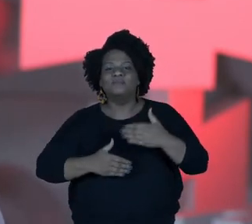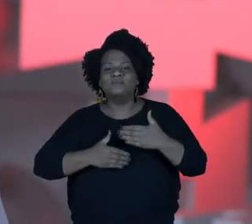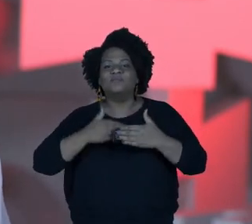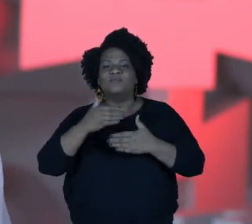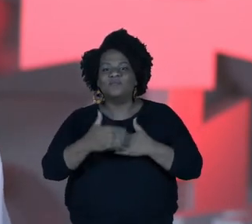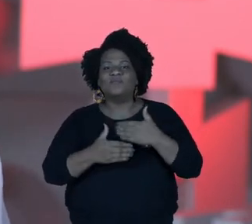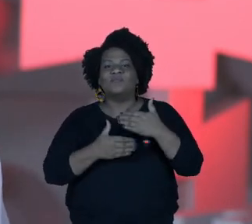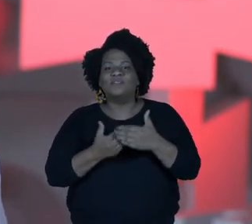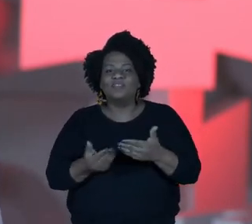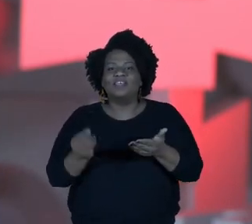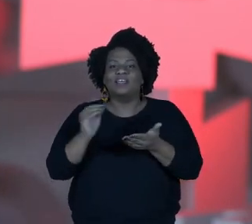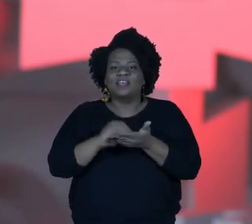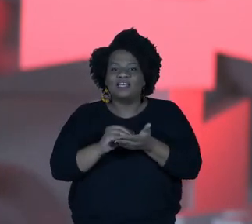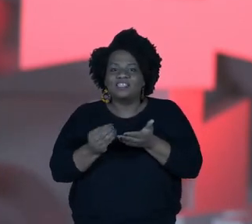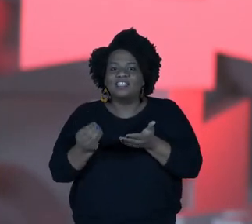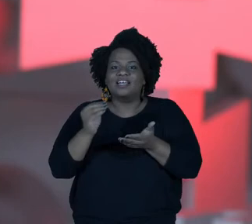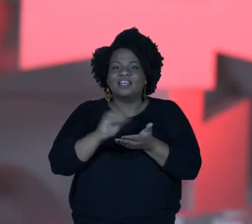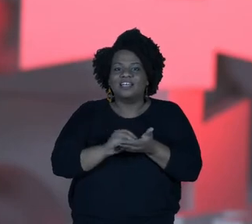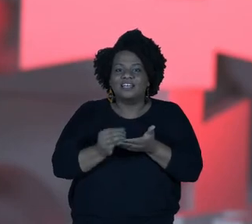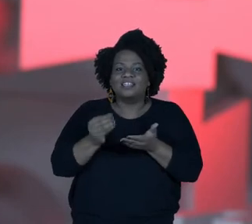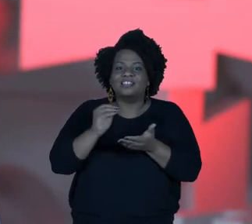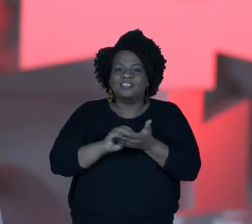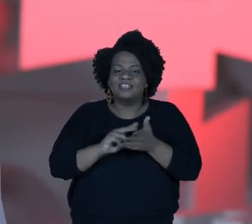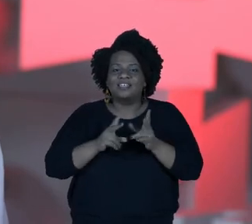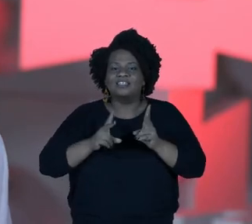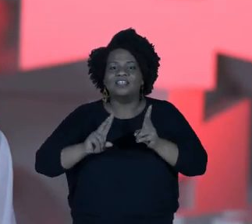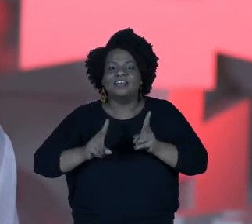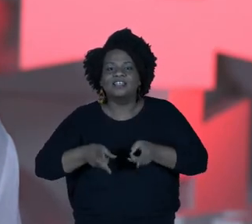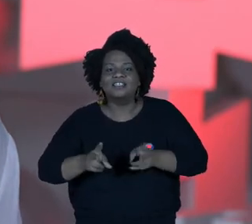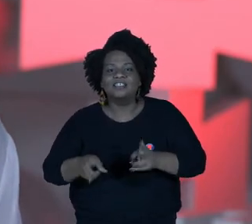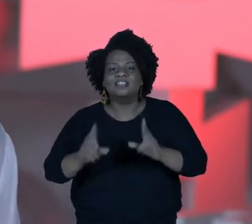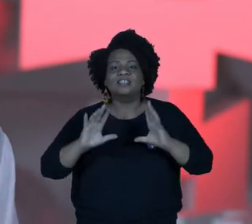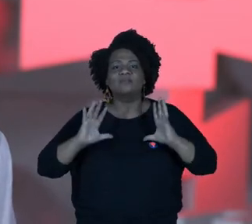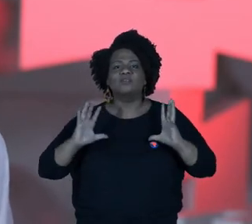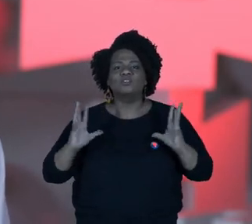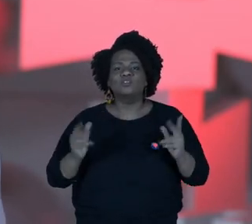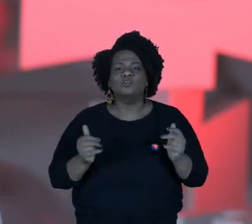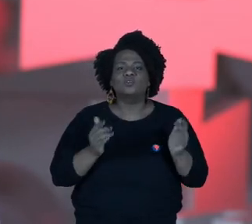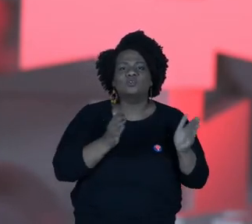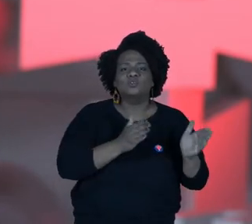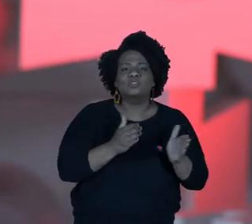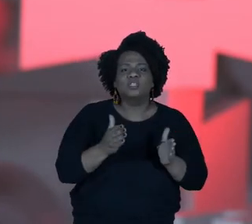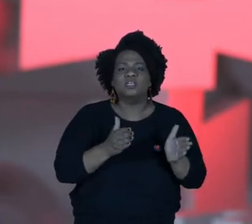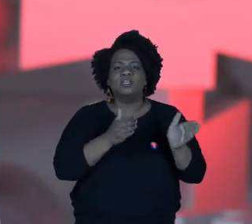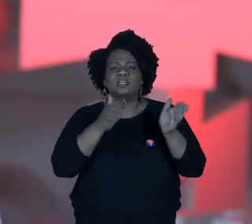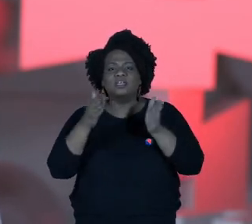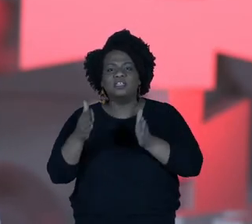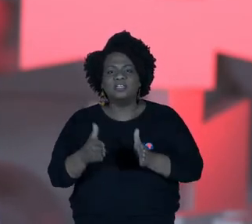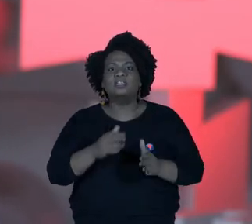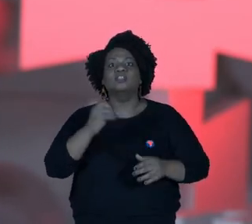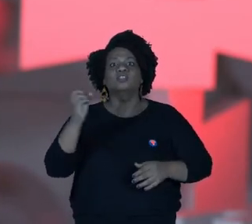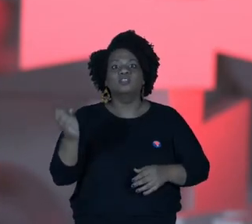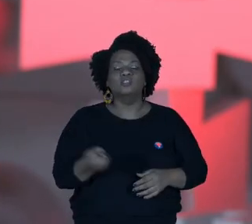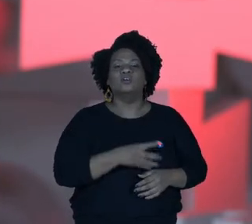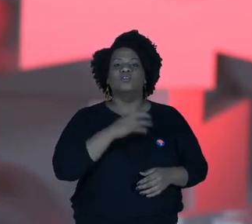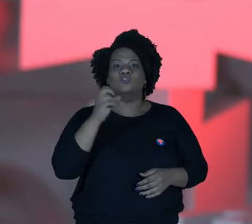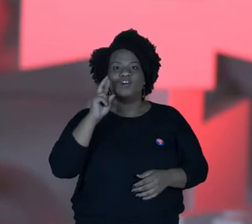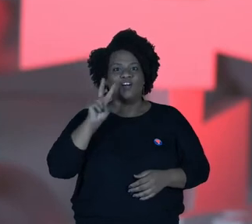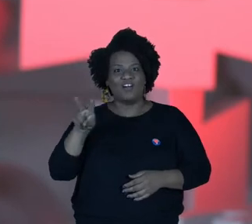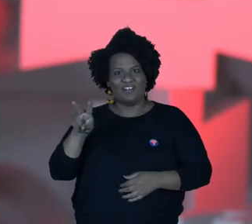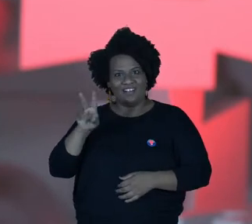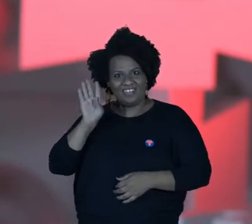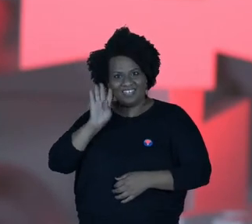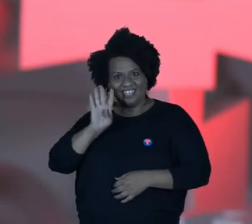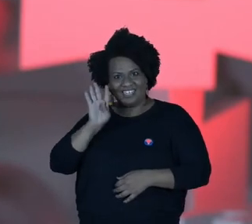acrescentar sempre um rodeio, fazendo de todo intervalo lugar de um novo desdobramento. Olha que bacana,